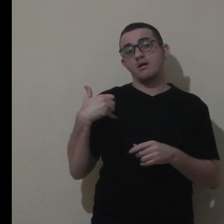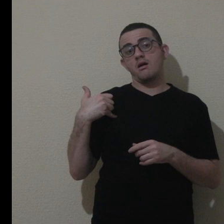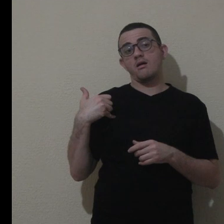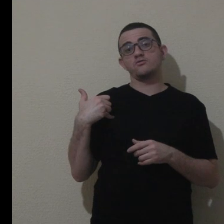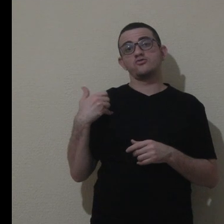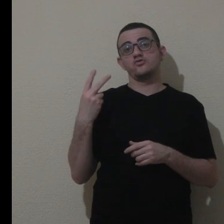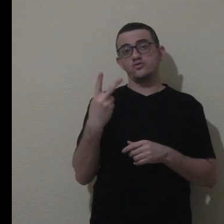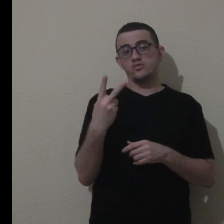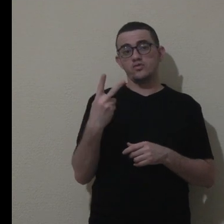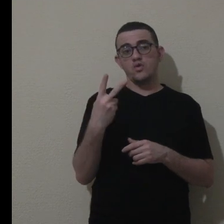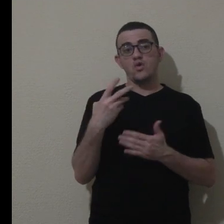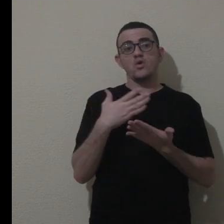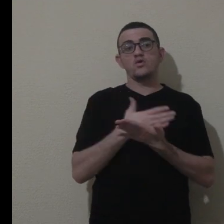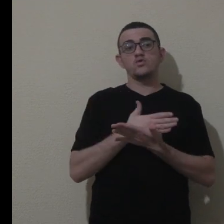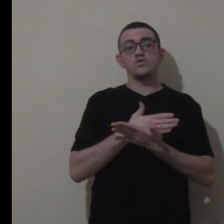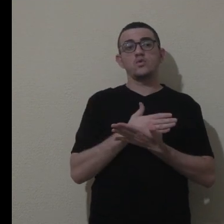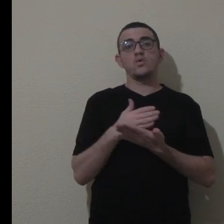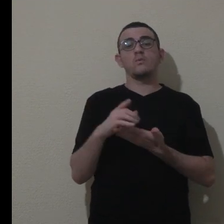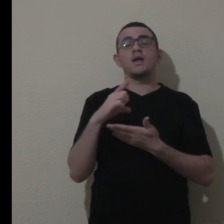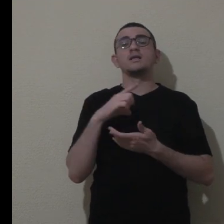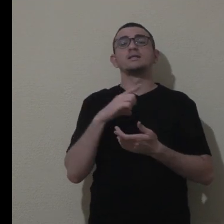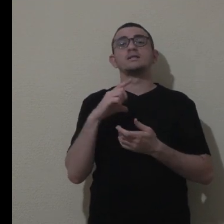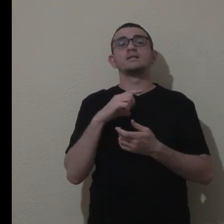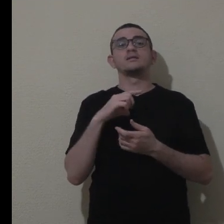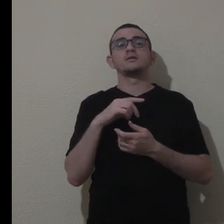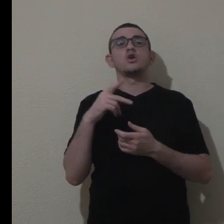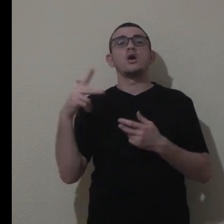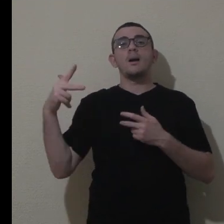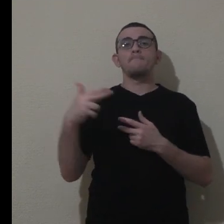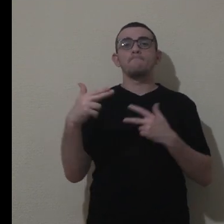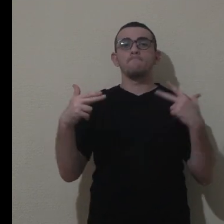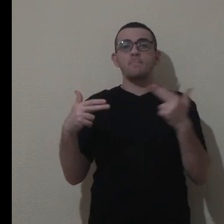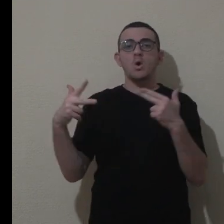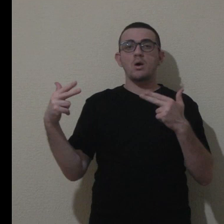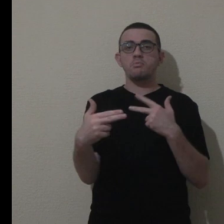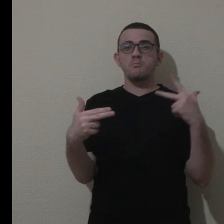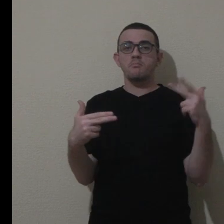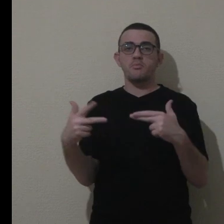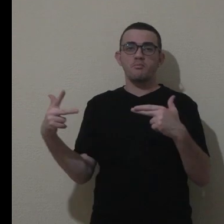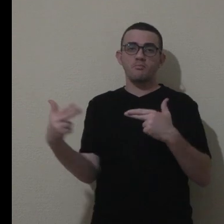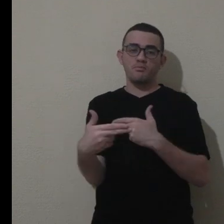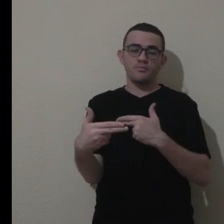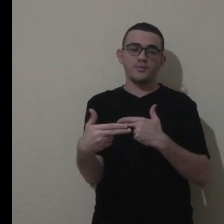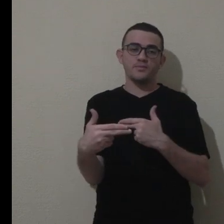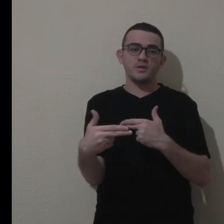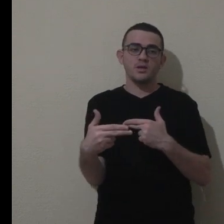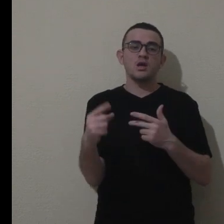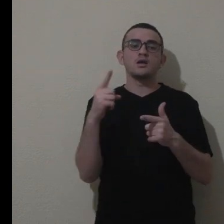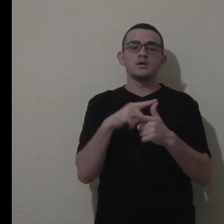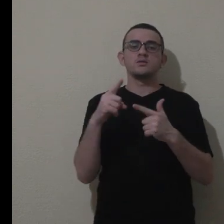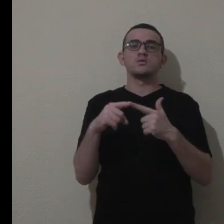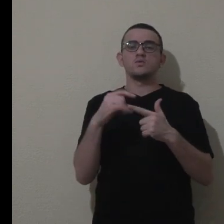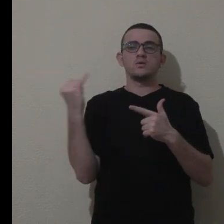anos, ela começa a receber o que a gente chama de poda sináptica, tá? Então, esses